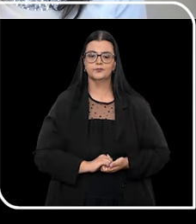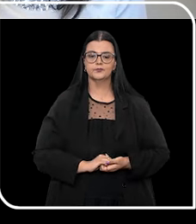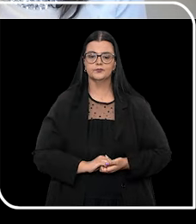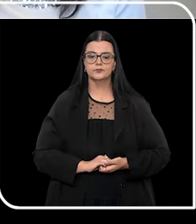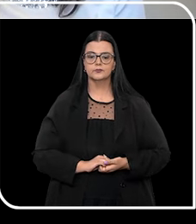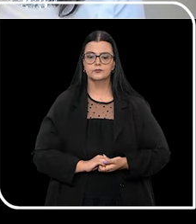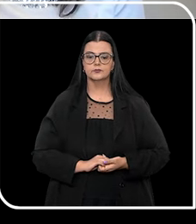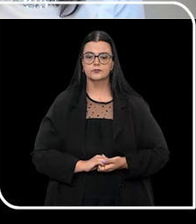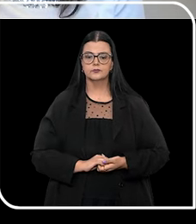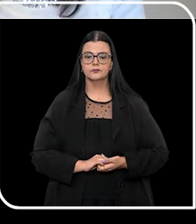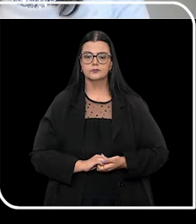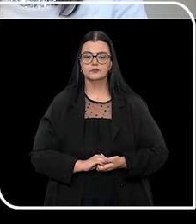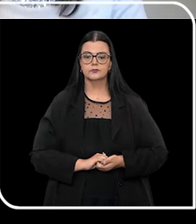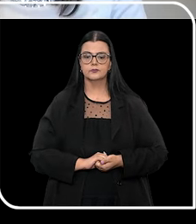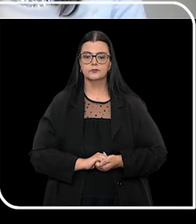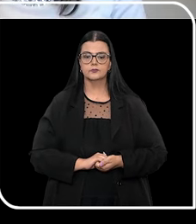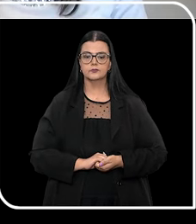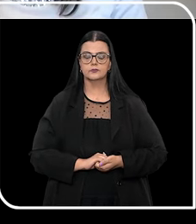escolha